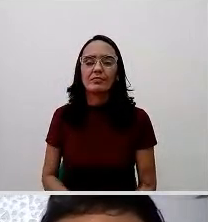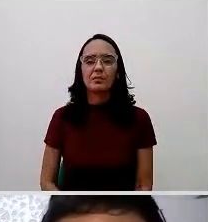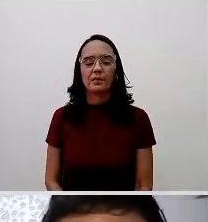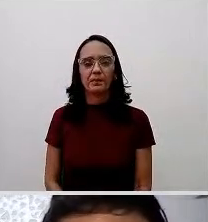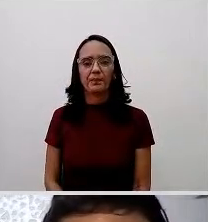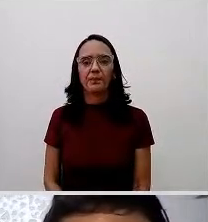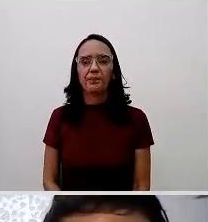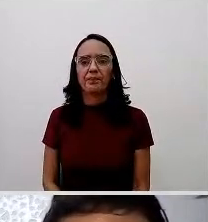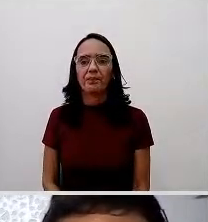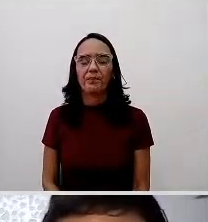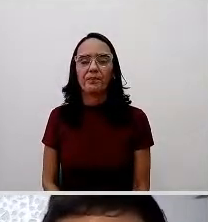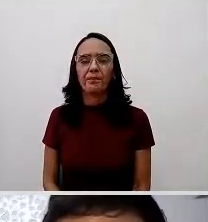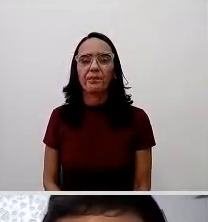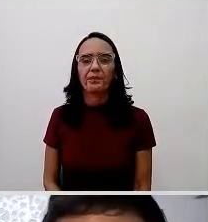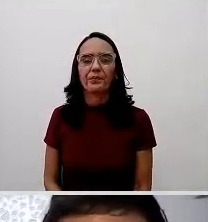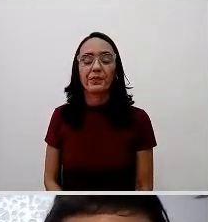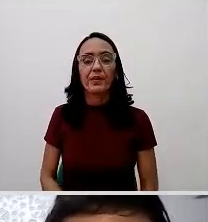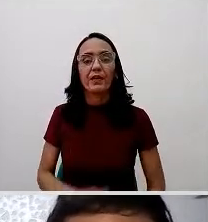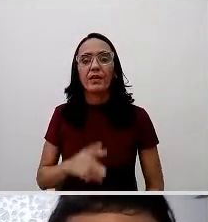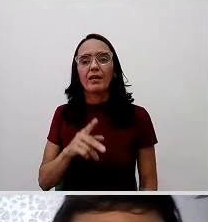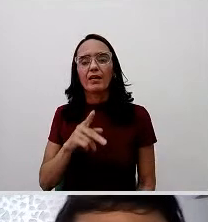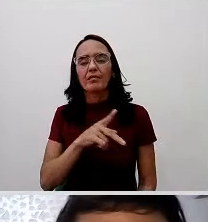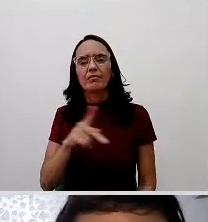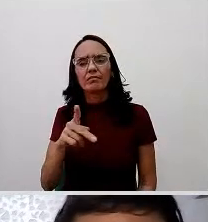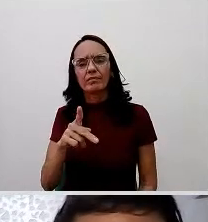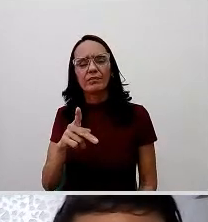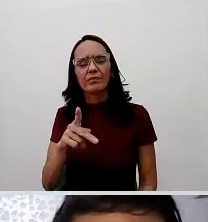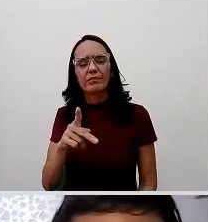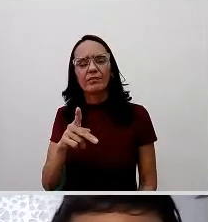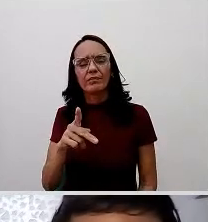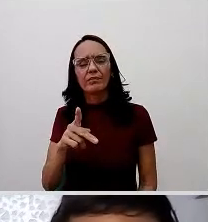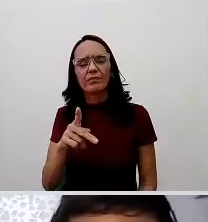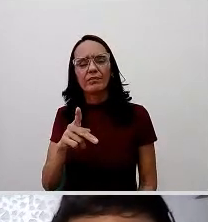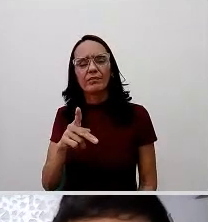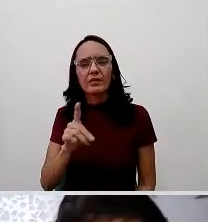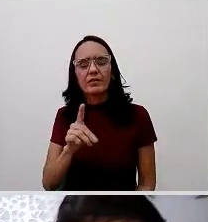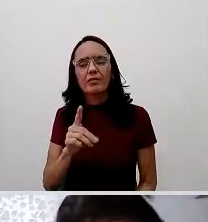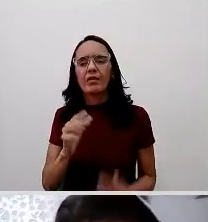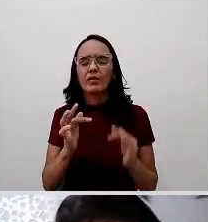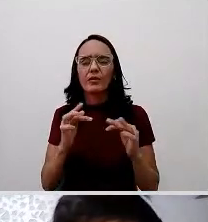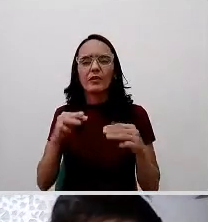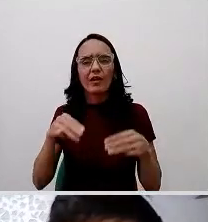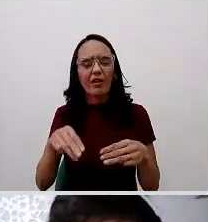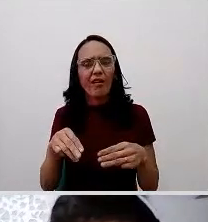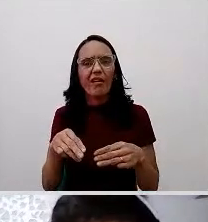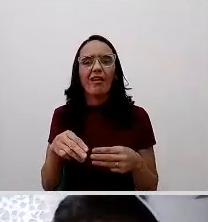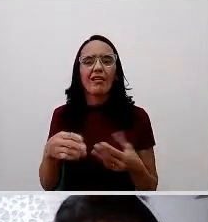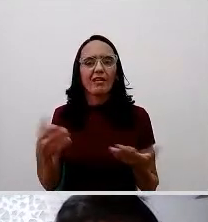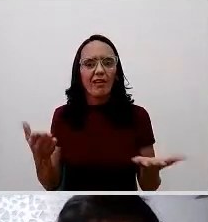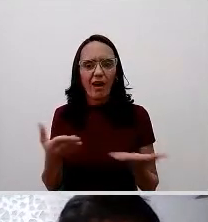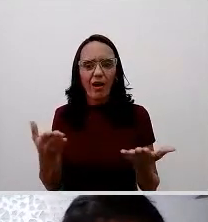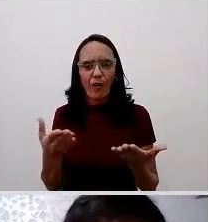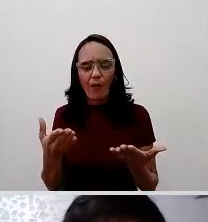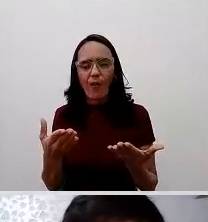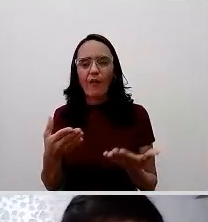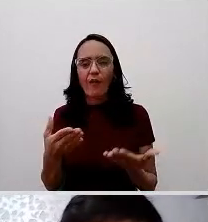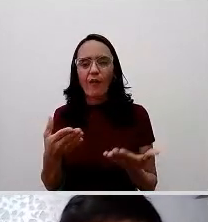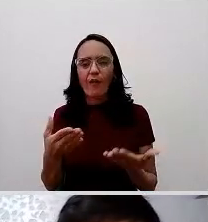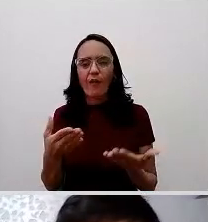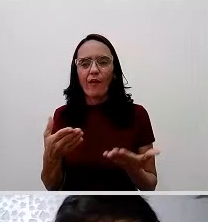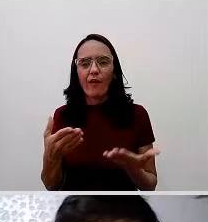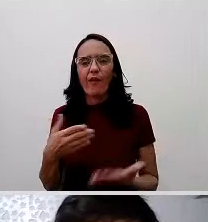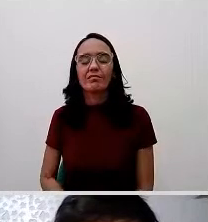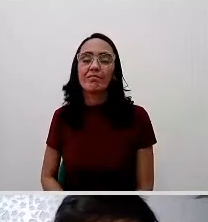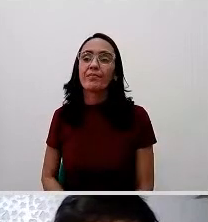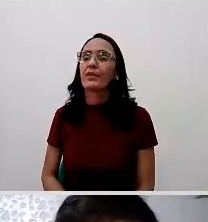Professor, o senhor gostaria de dar as suas palavras finais? Assim, só dizer para os alunos que se